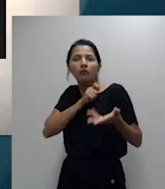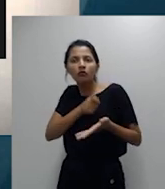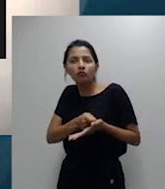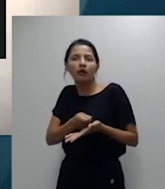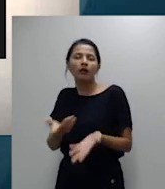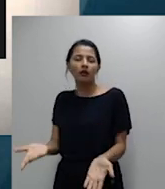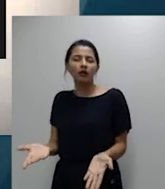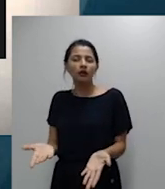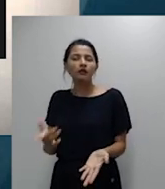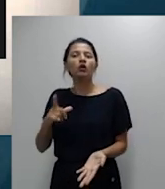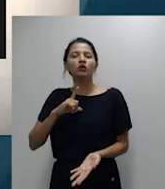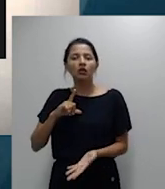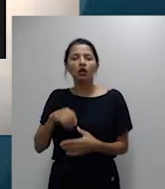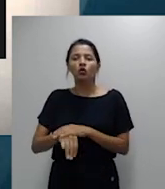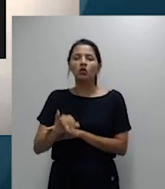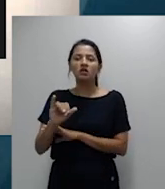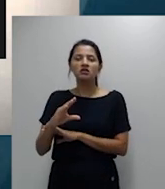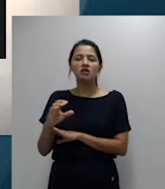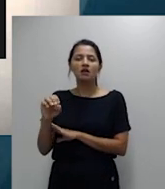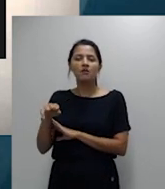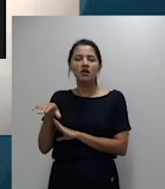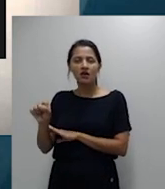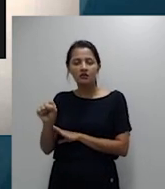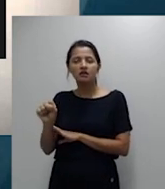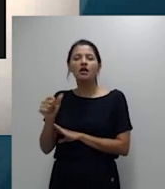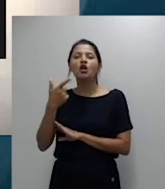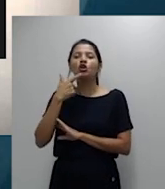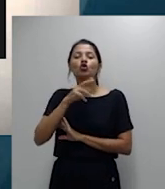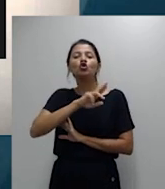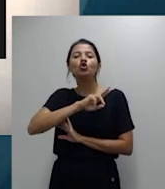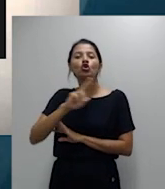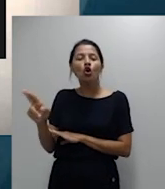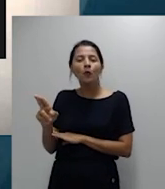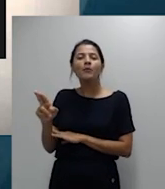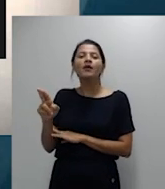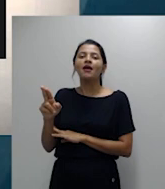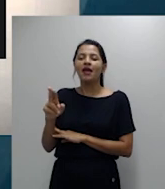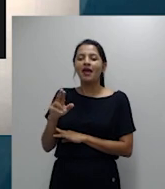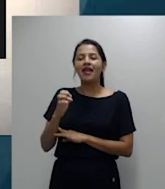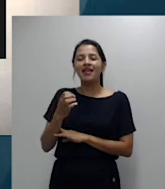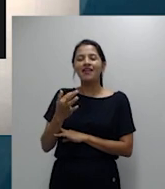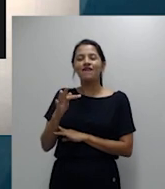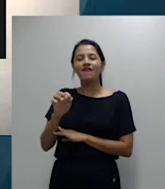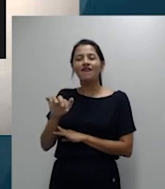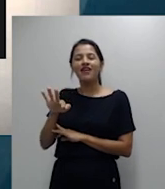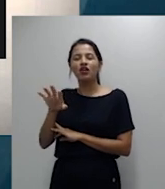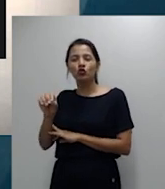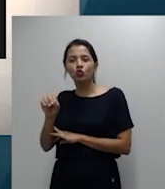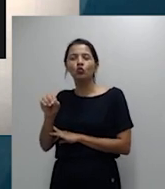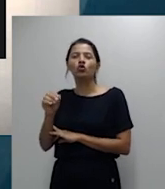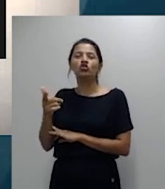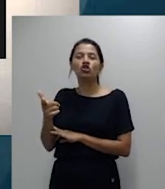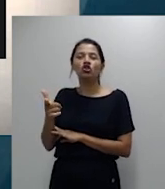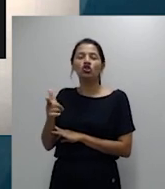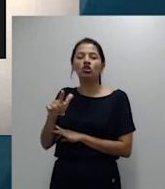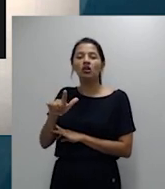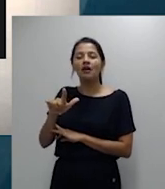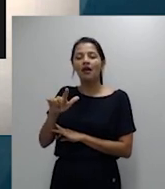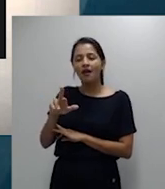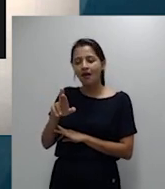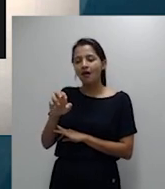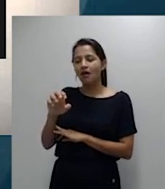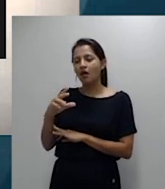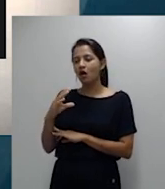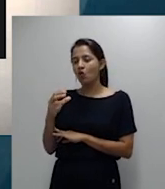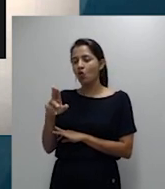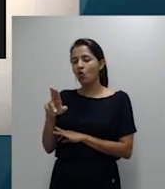no ICMS o que nós temos e respeito de recuperação ou seja se a